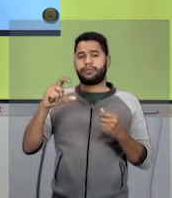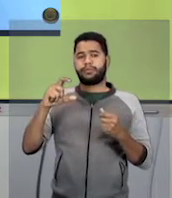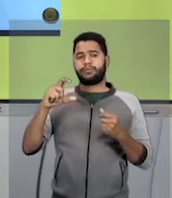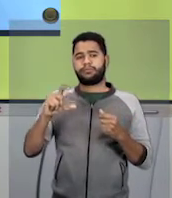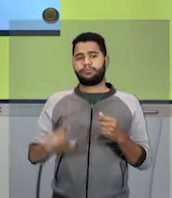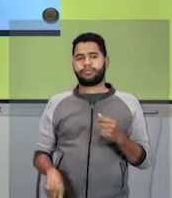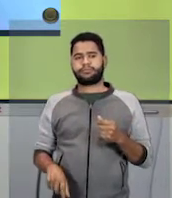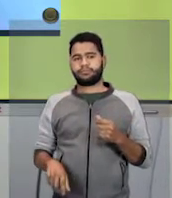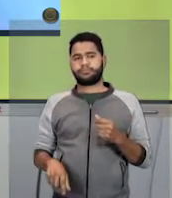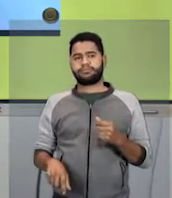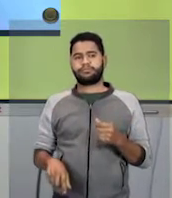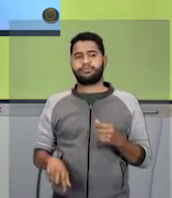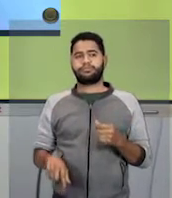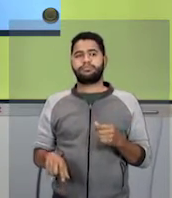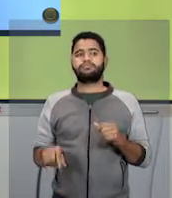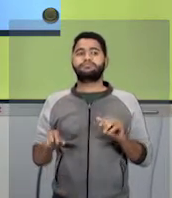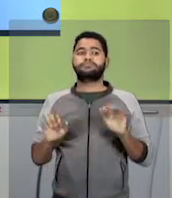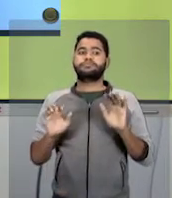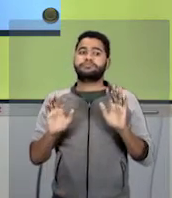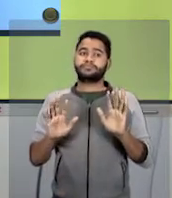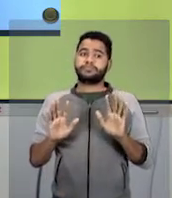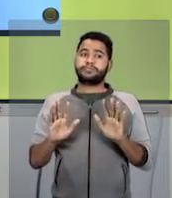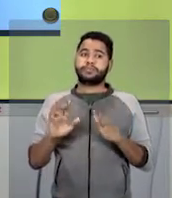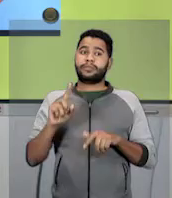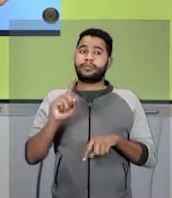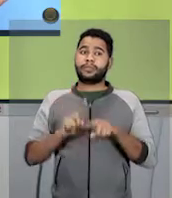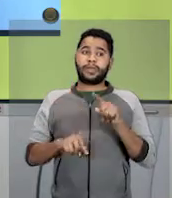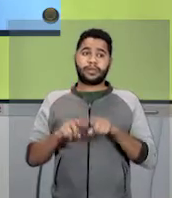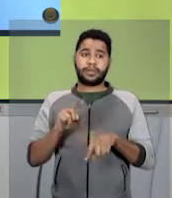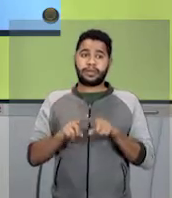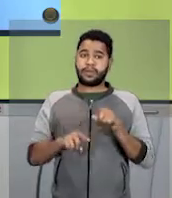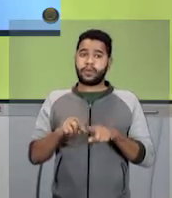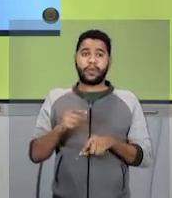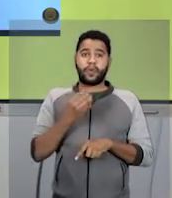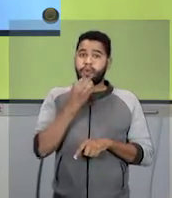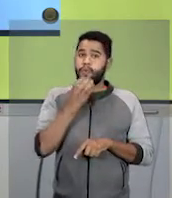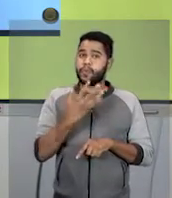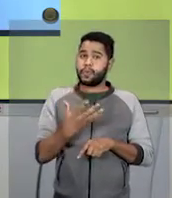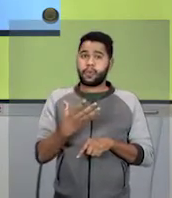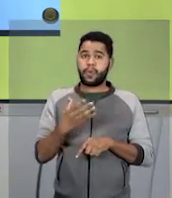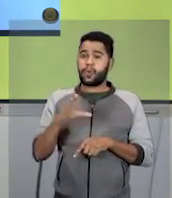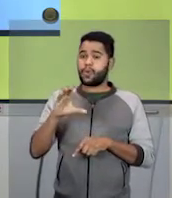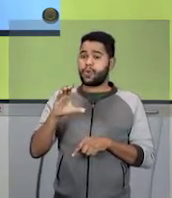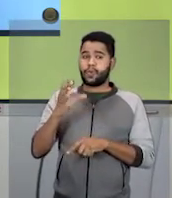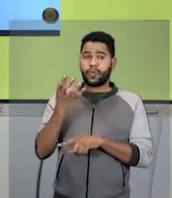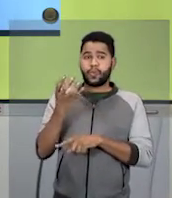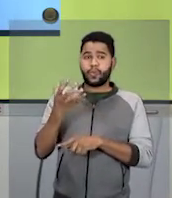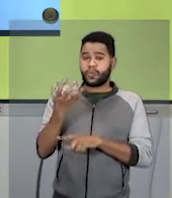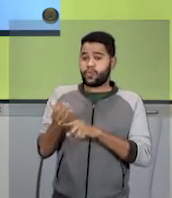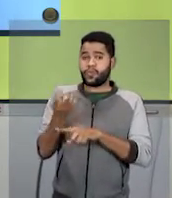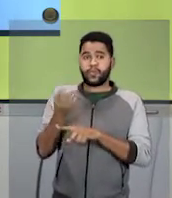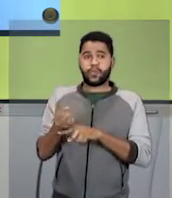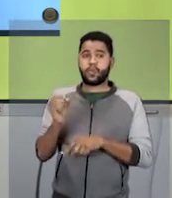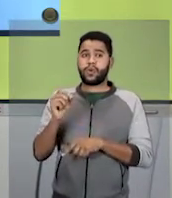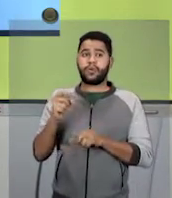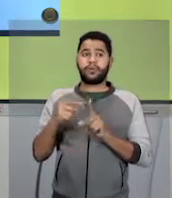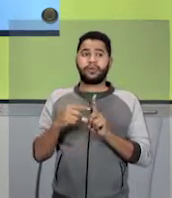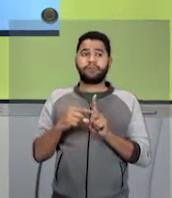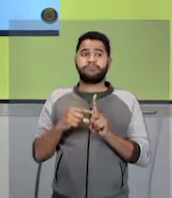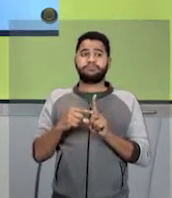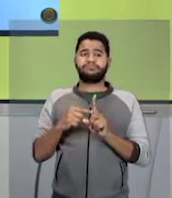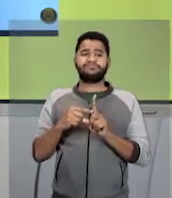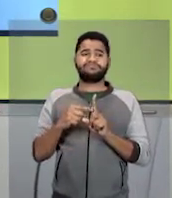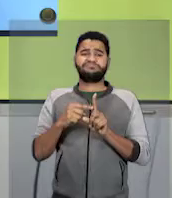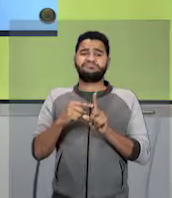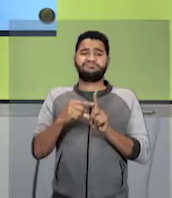naquela posição. Agora, se o material não for um bom condutor, a temperatura que ele vai alcançar não vai